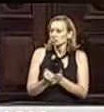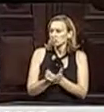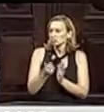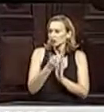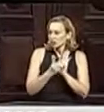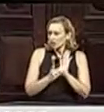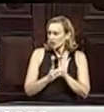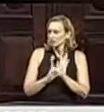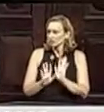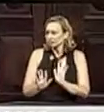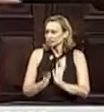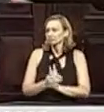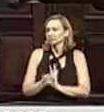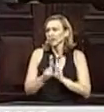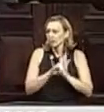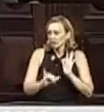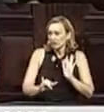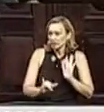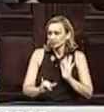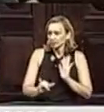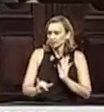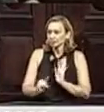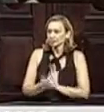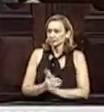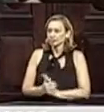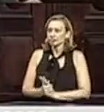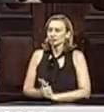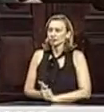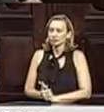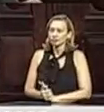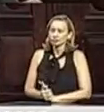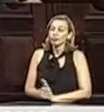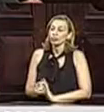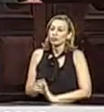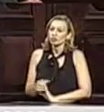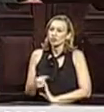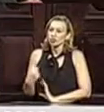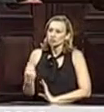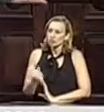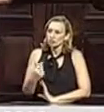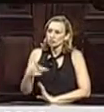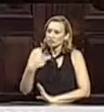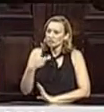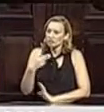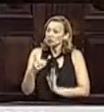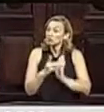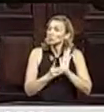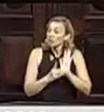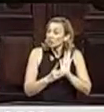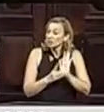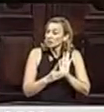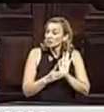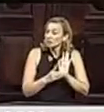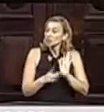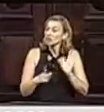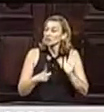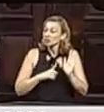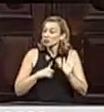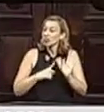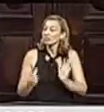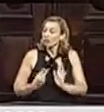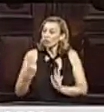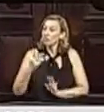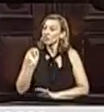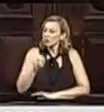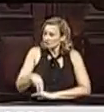ou mesmo por essa lei. Porque nós estamos normatizando para que o Repetro tenha validade sim, porque ele não beneficia a